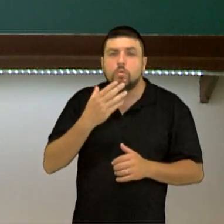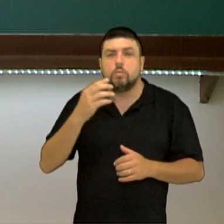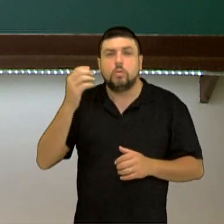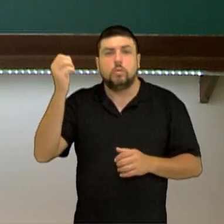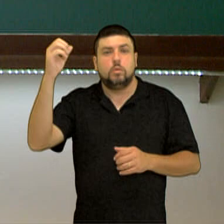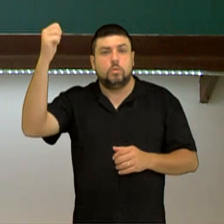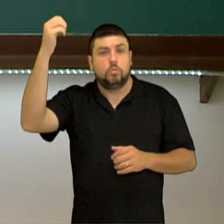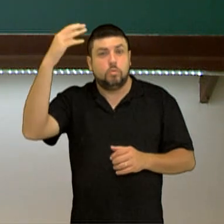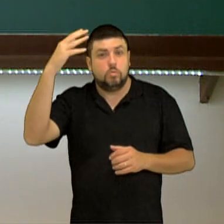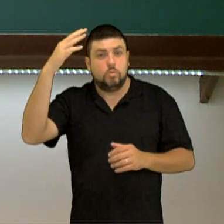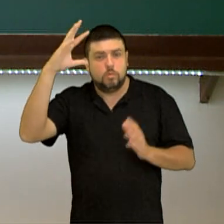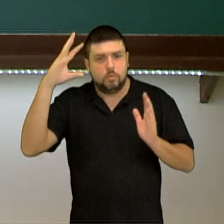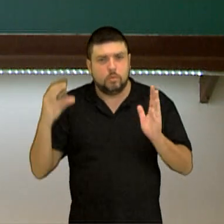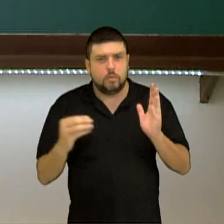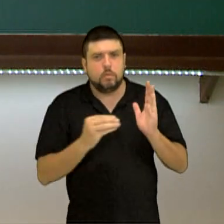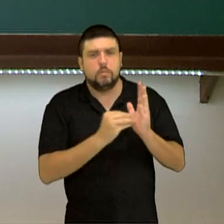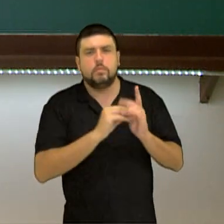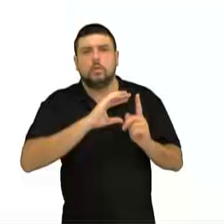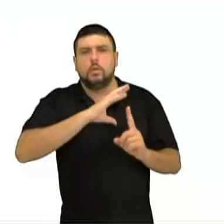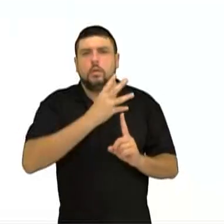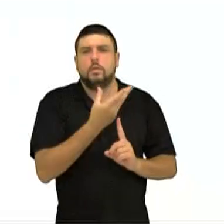traz para a arte.